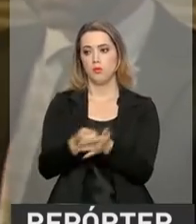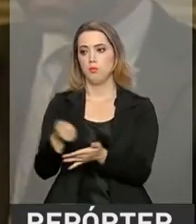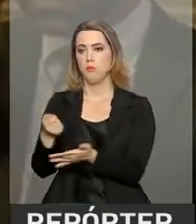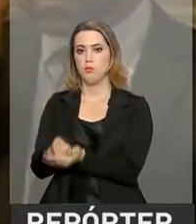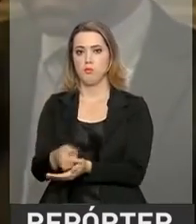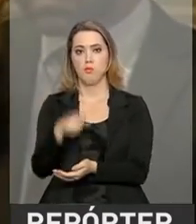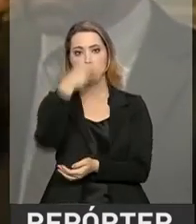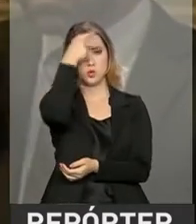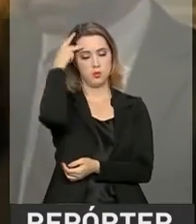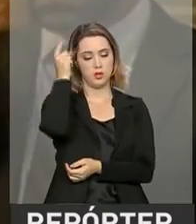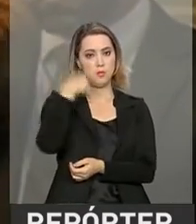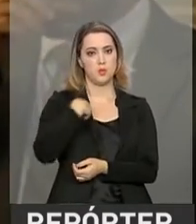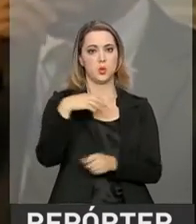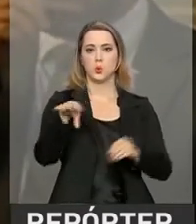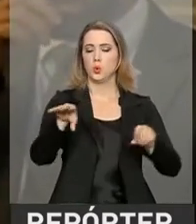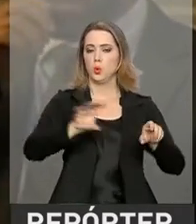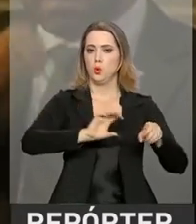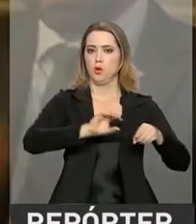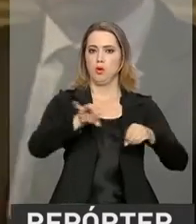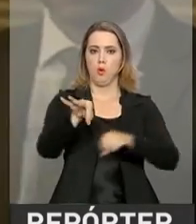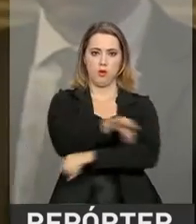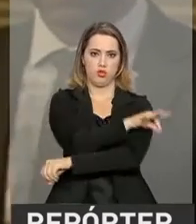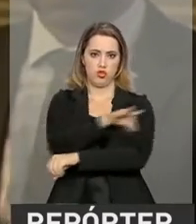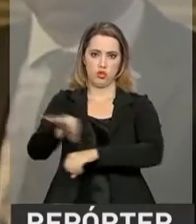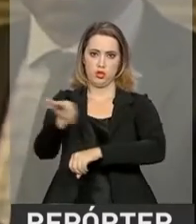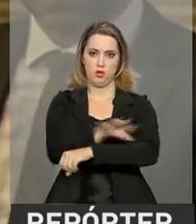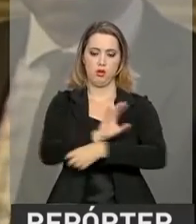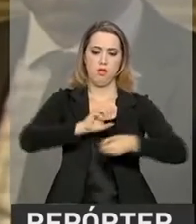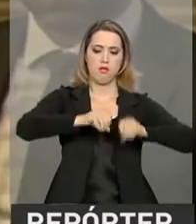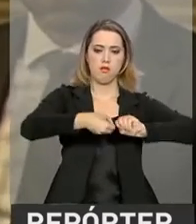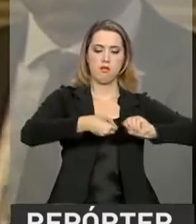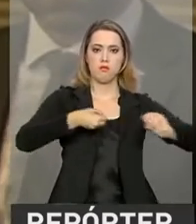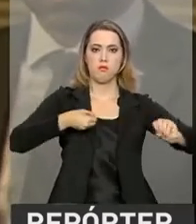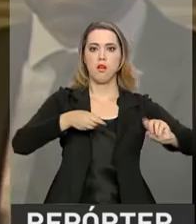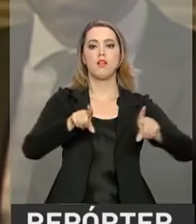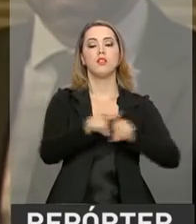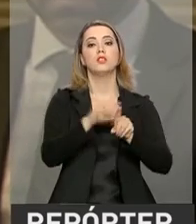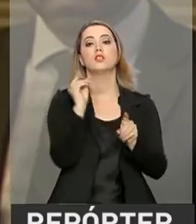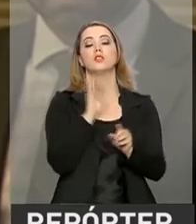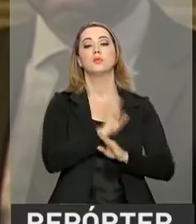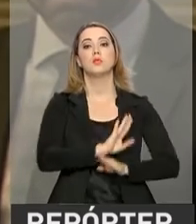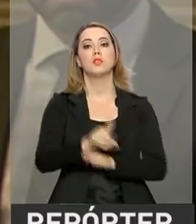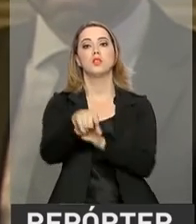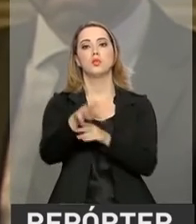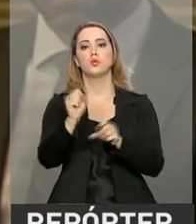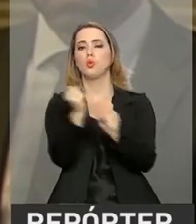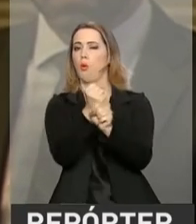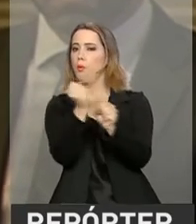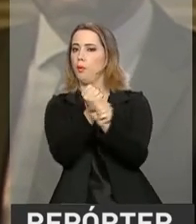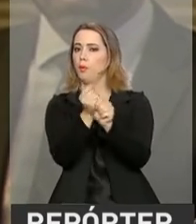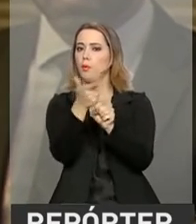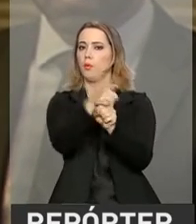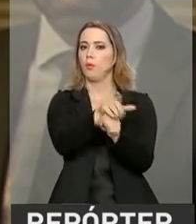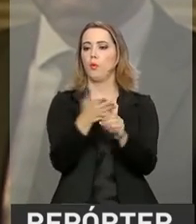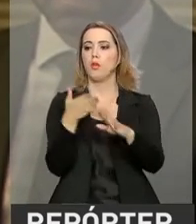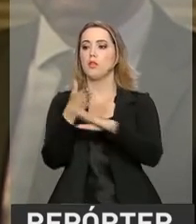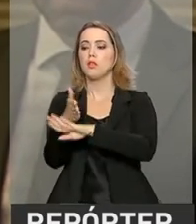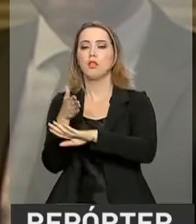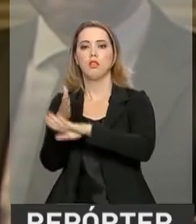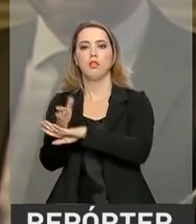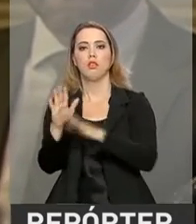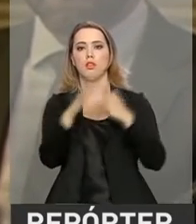de assistência técnica de engenheiros arquitetos profissionais habilitados para ajudar nas reformas de áreas adensadas